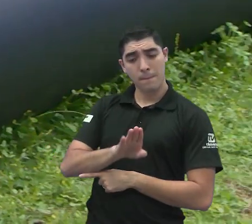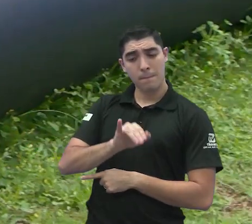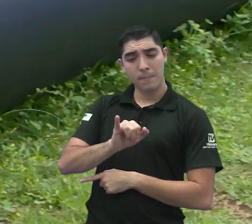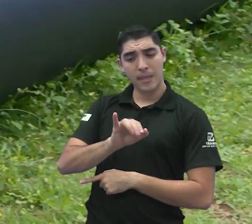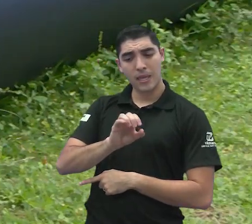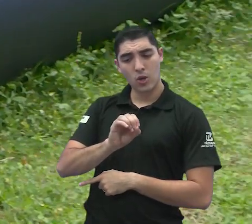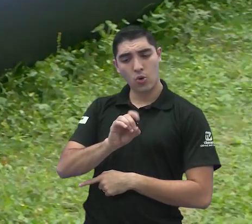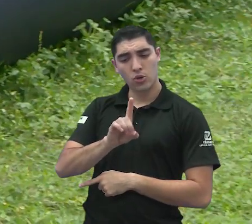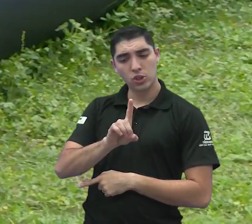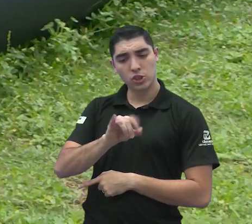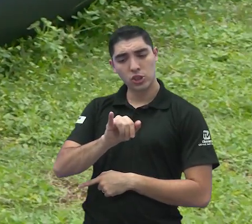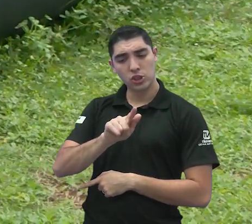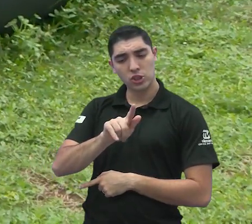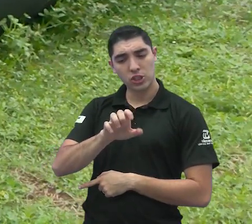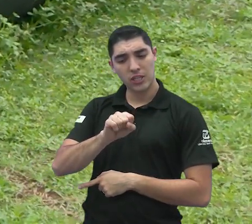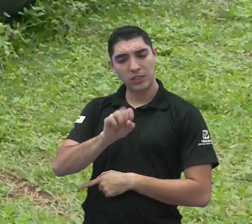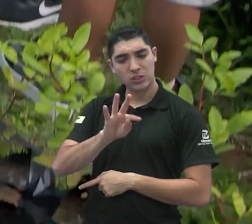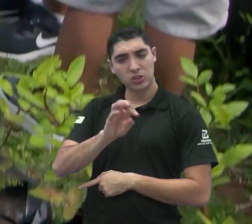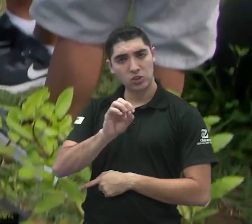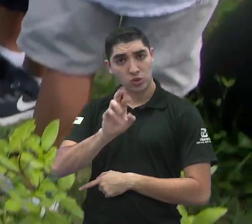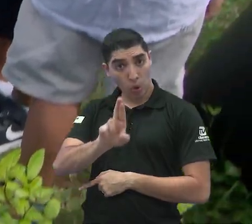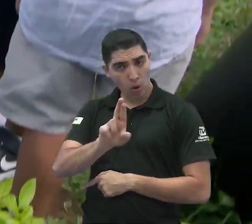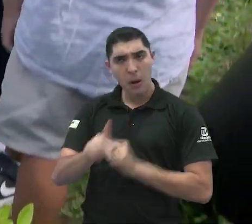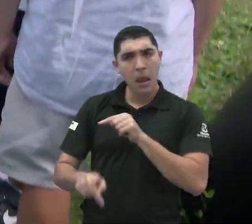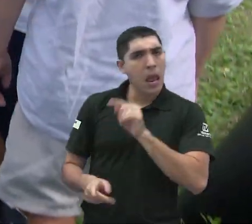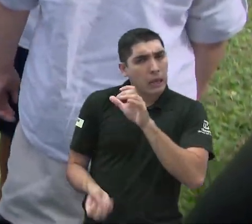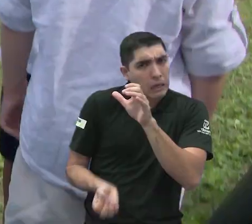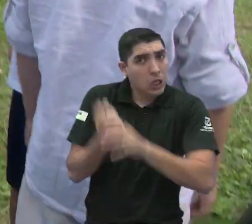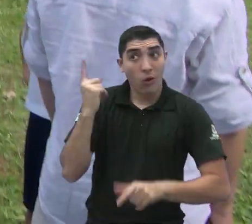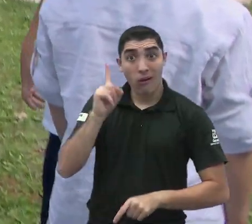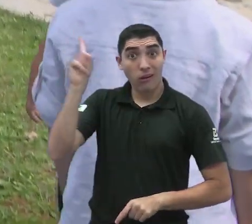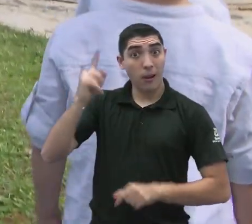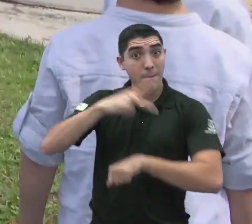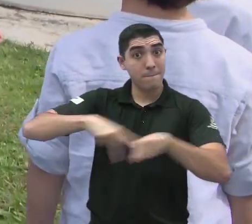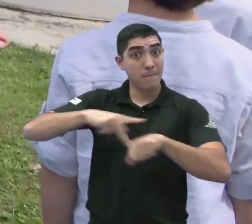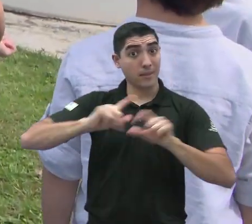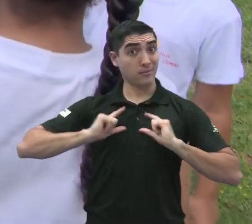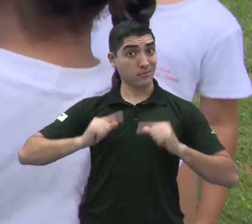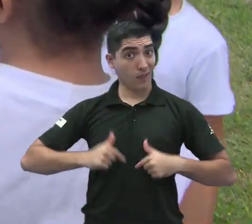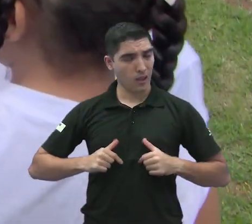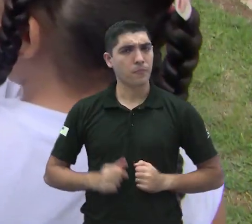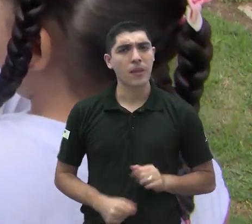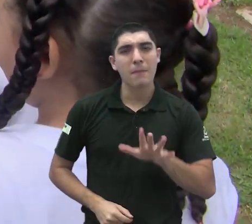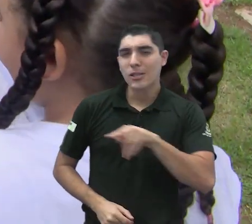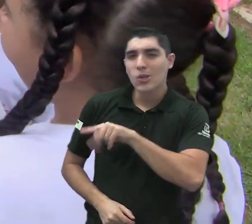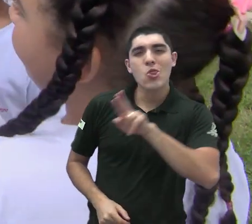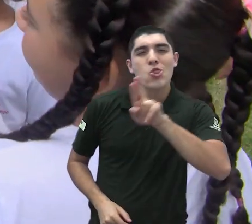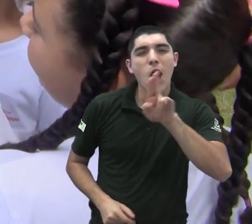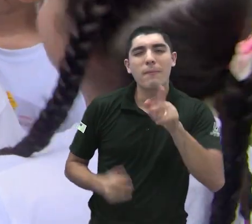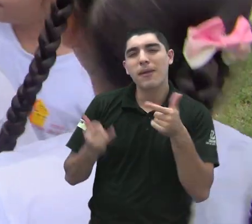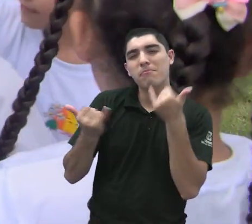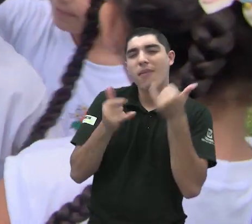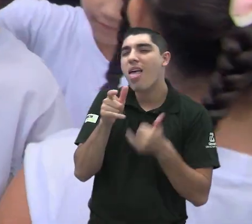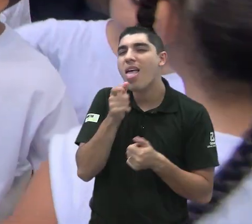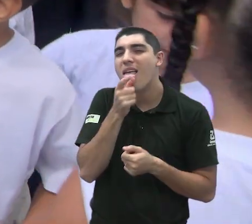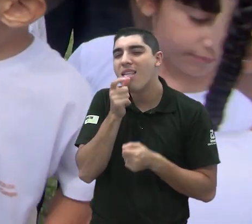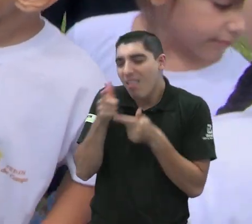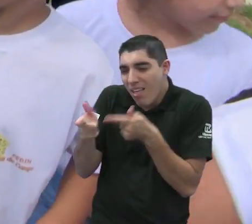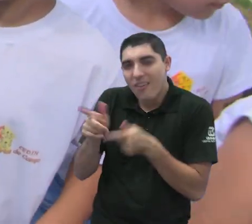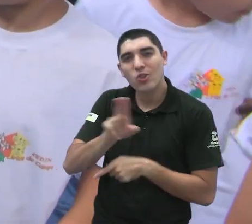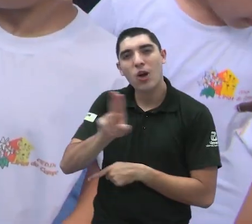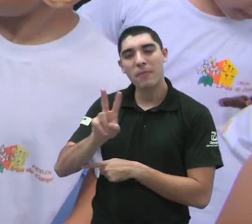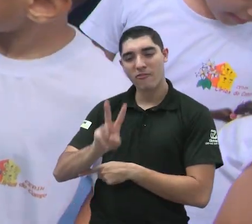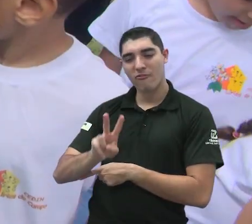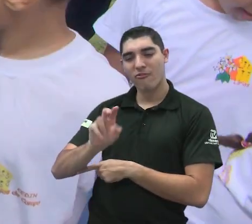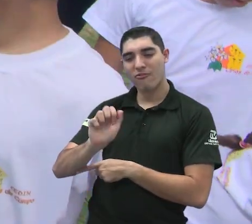de tecnologia israelense. Para os pequenos, o nome é mais divertido. É a vaquinha da escola, que